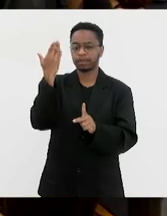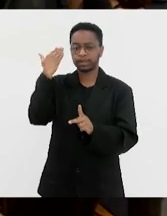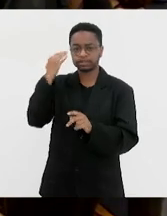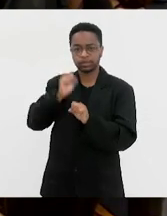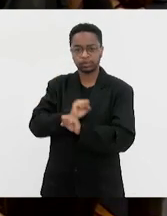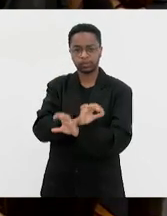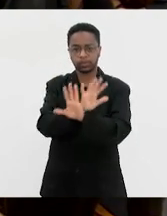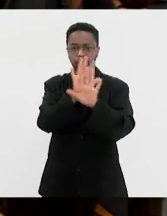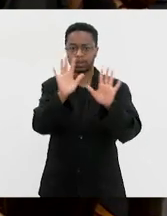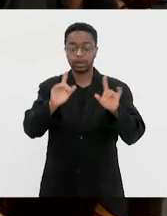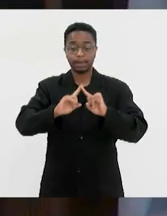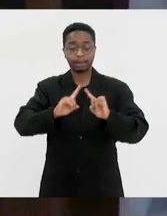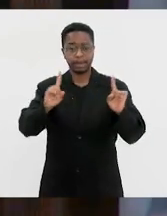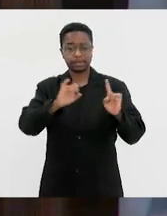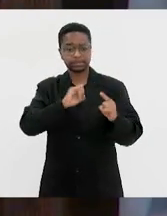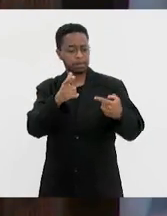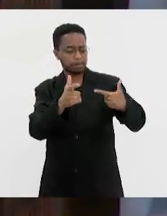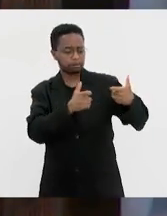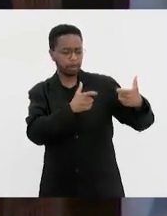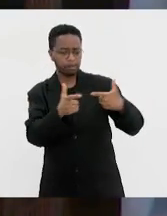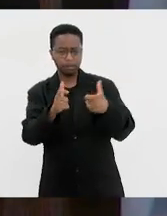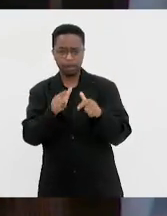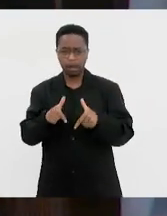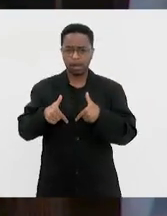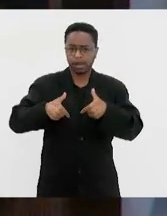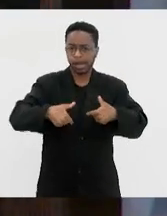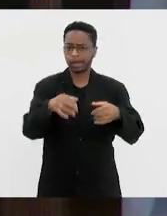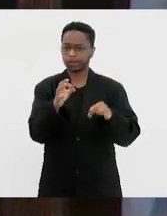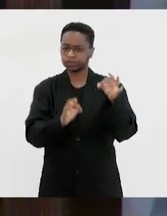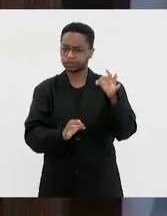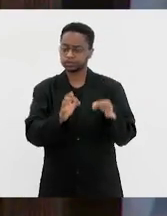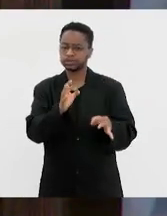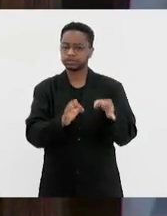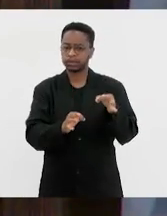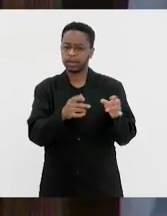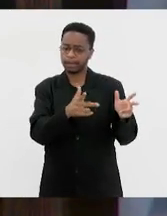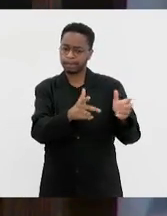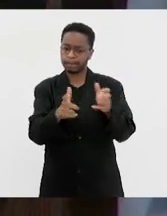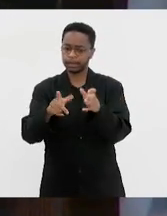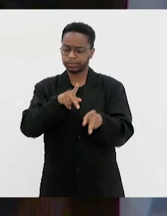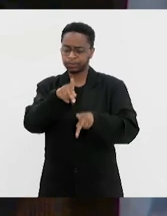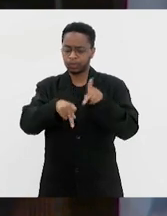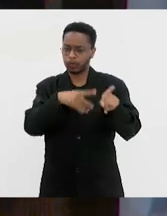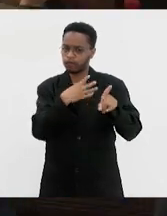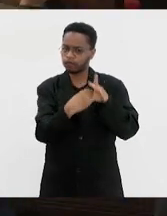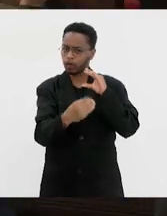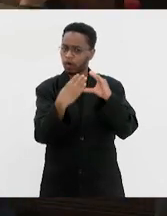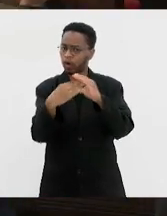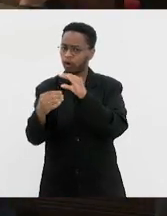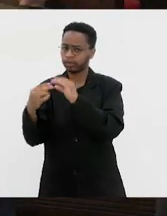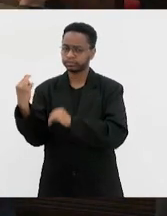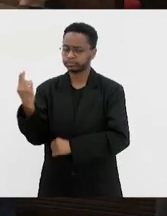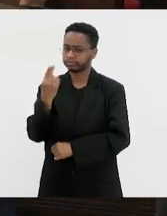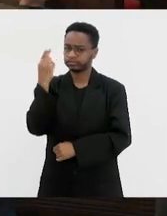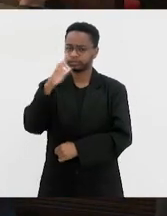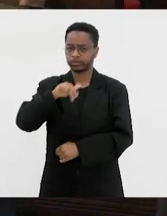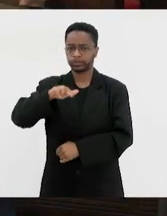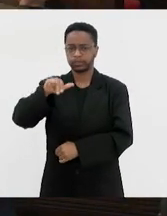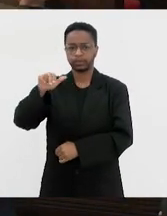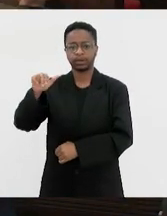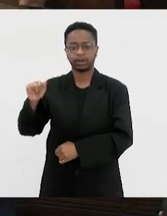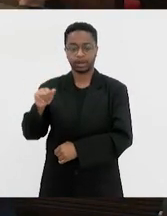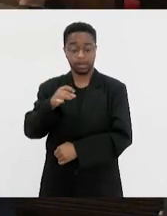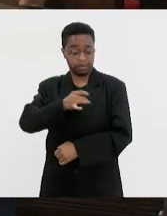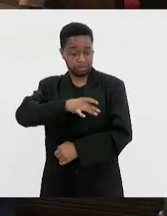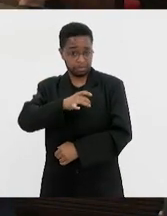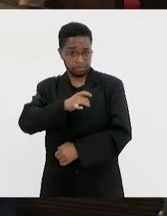passado. Mas se ergues da justiça, clama forte. Verás que o filho teu não foge à